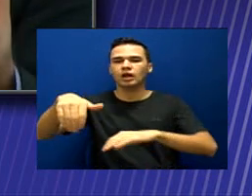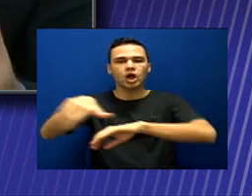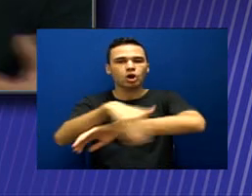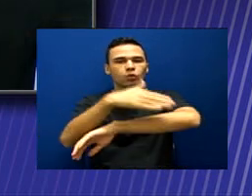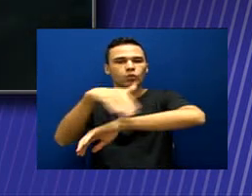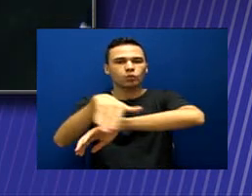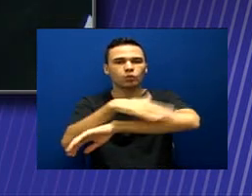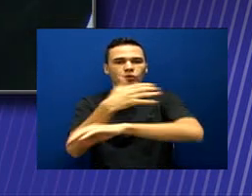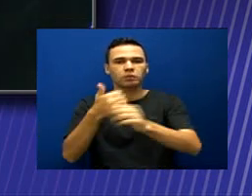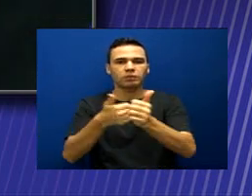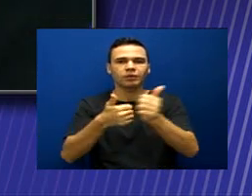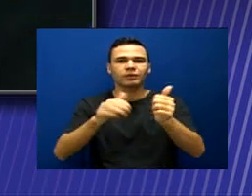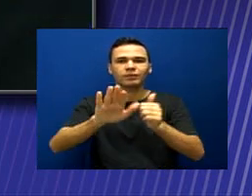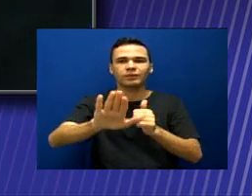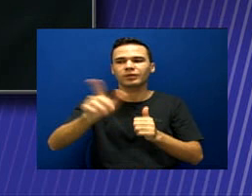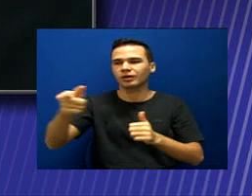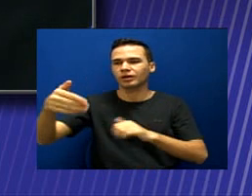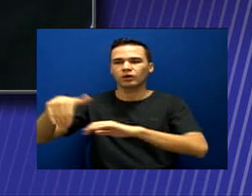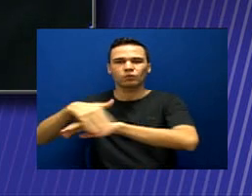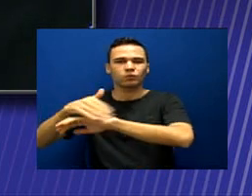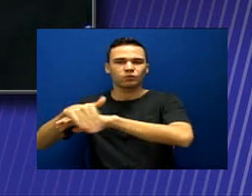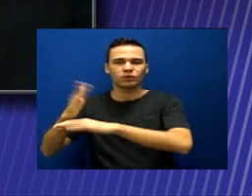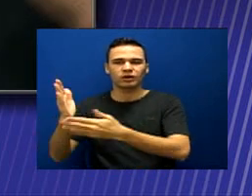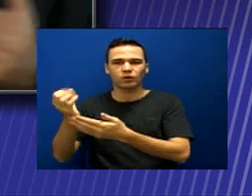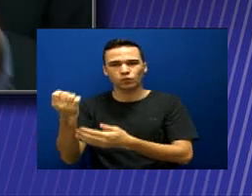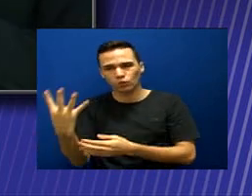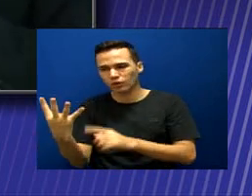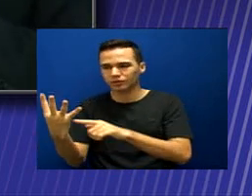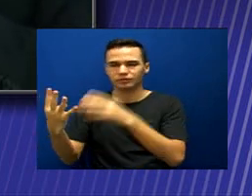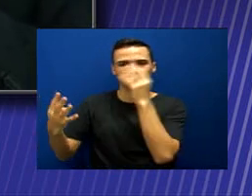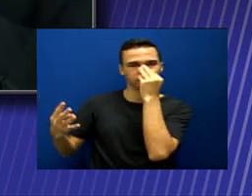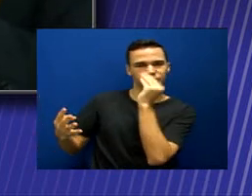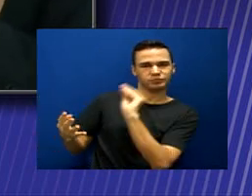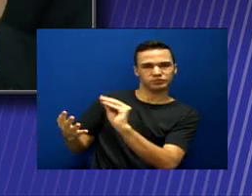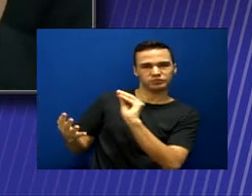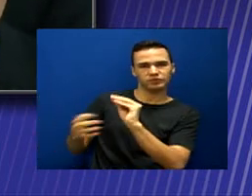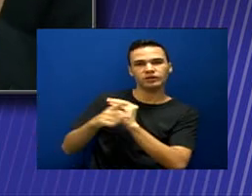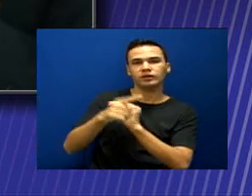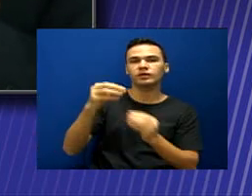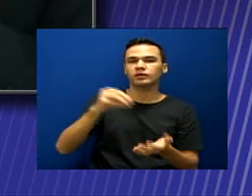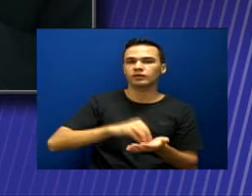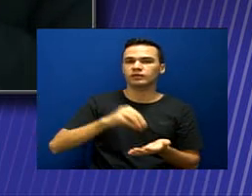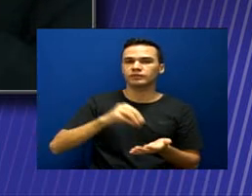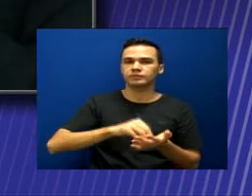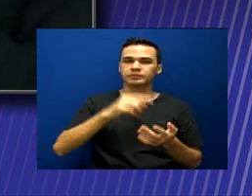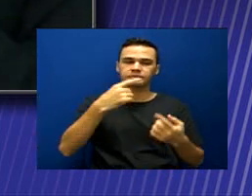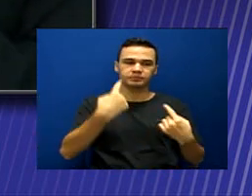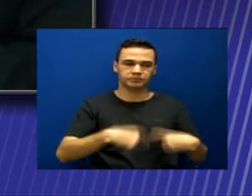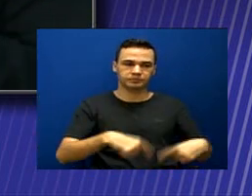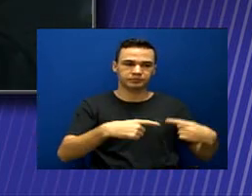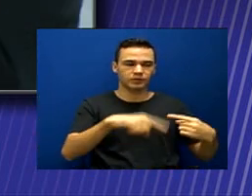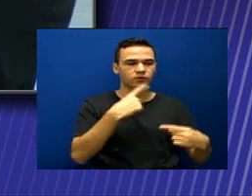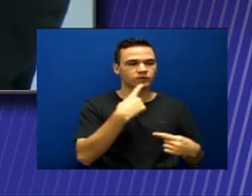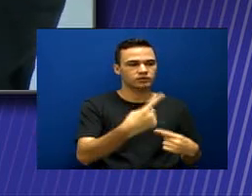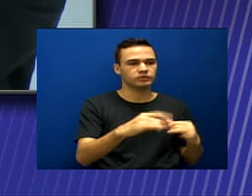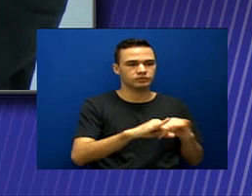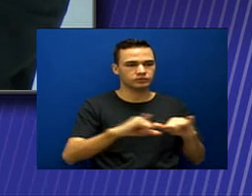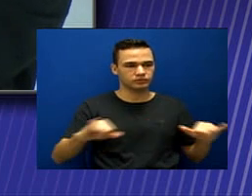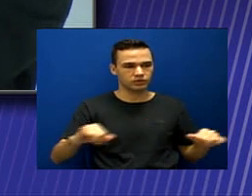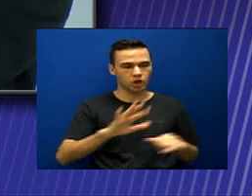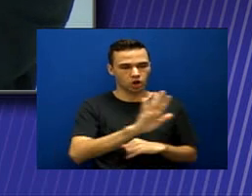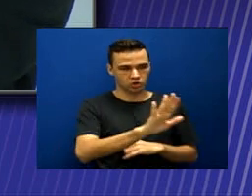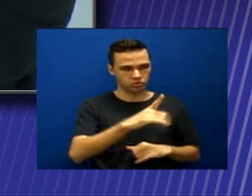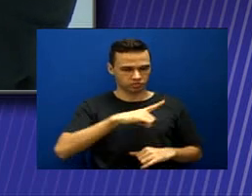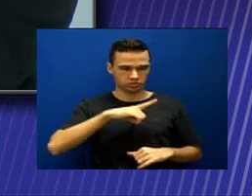Sim. Só que ficou faltando 4 ruas que estavam totalmente... Então, faltou uma negociação no sentido de dizer, olha, nós temos